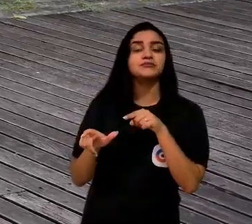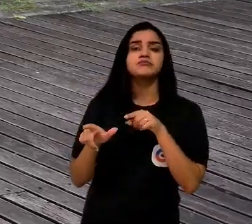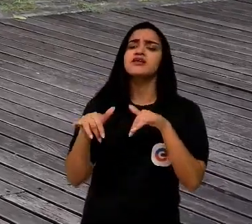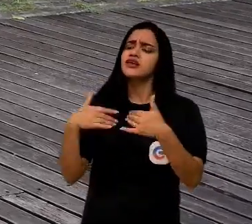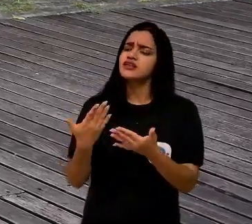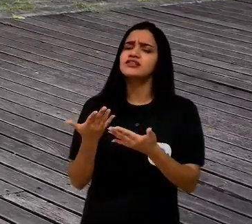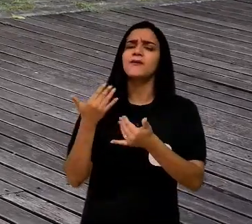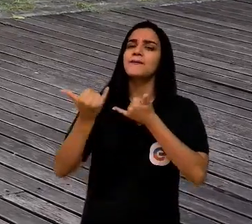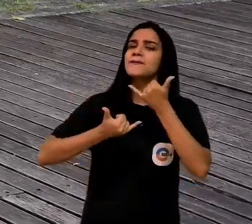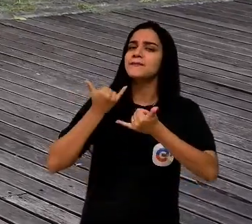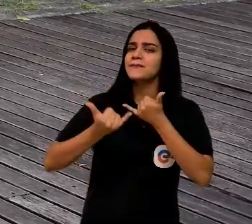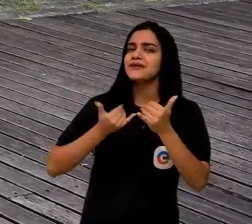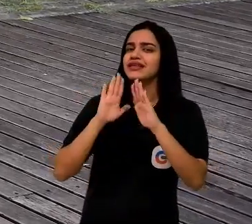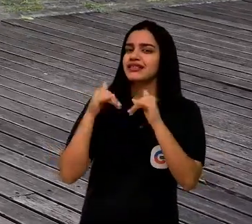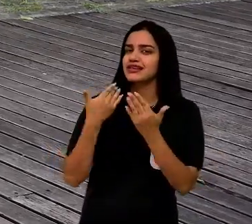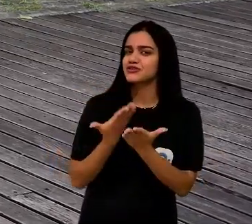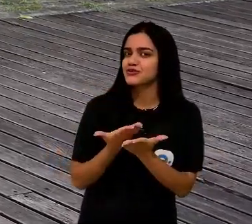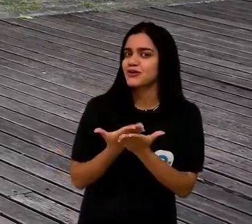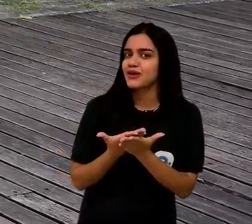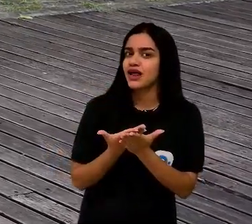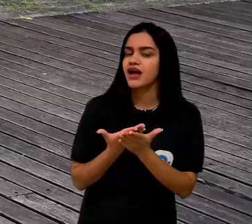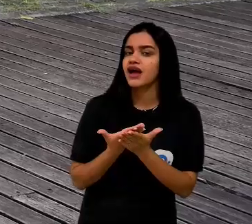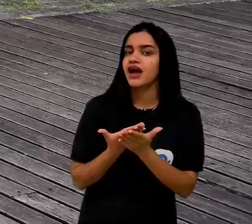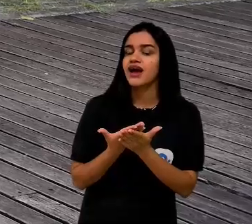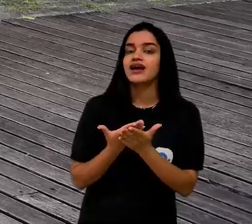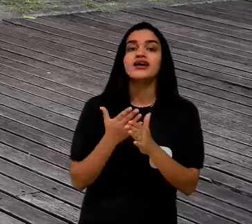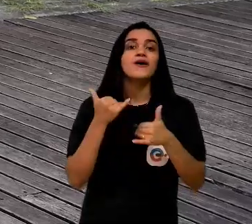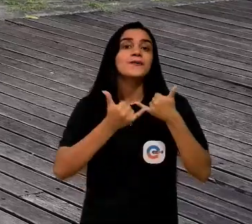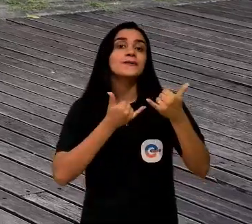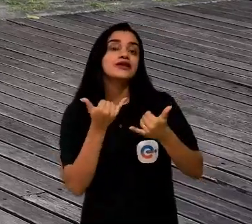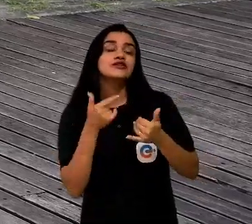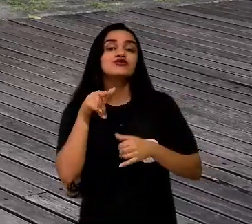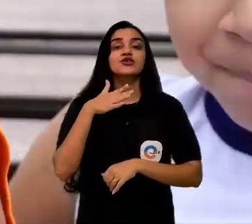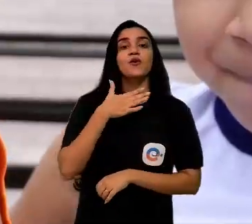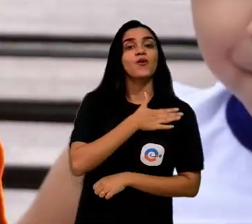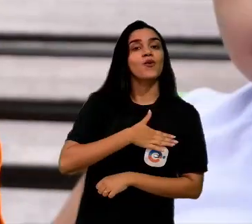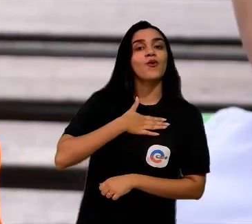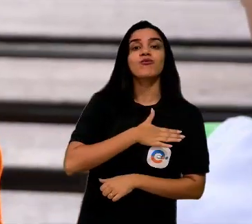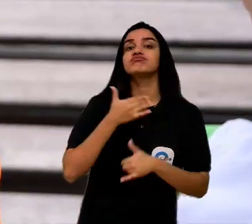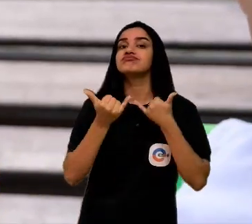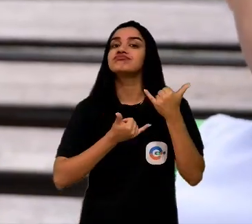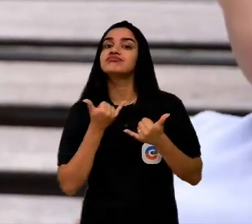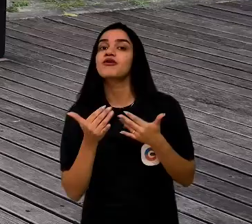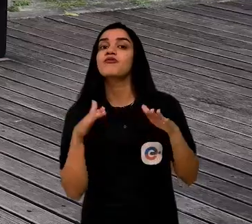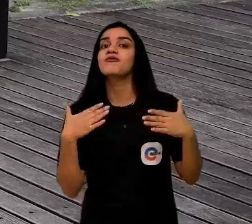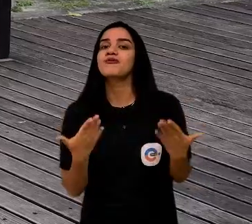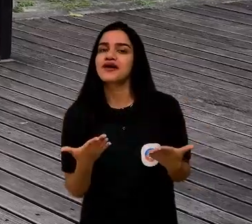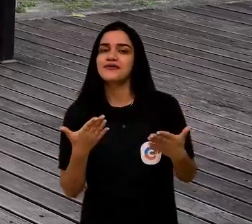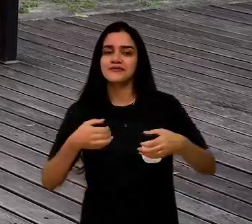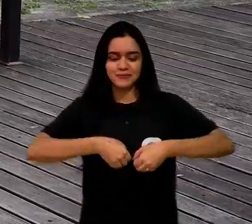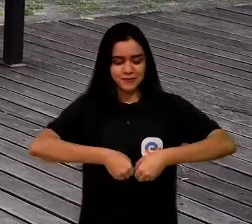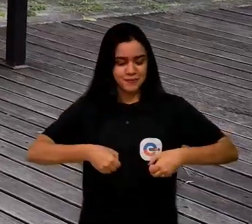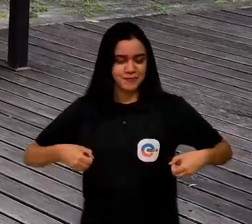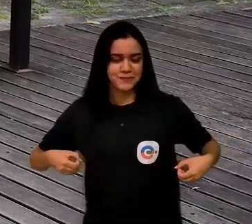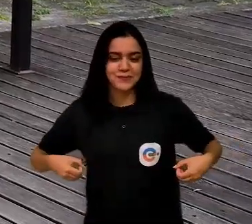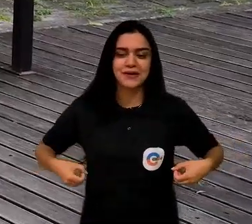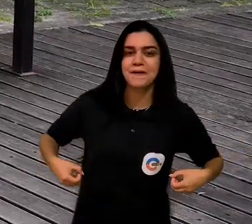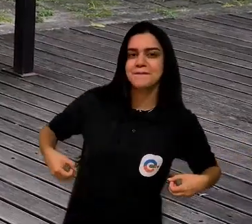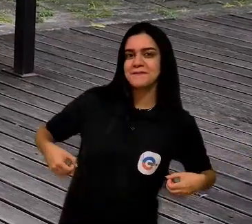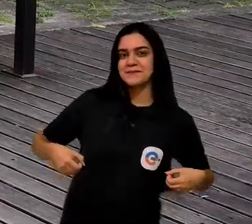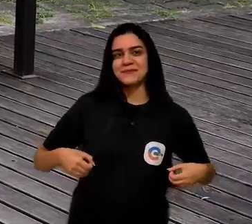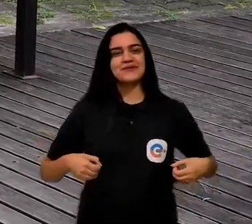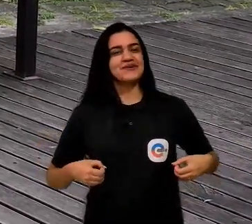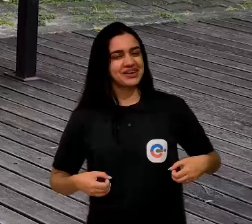na tua escola? Qual é a tua brincadeira que tu gosta de brincar lá? Bambolê. É bambolê